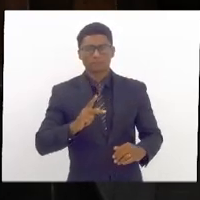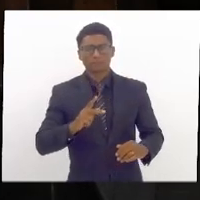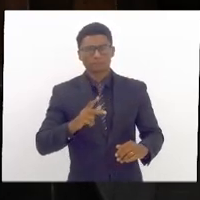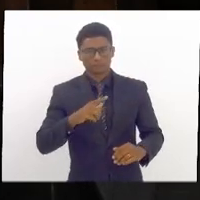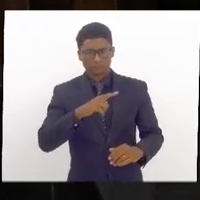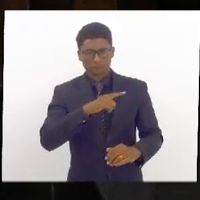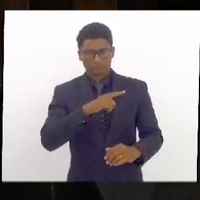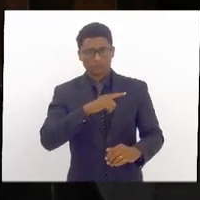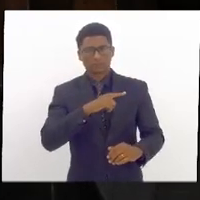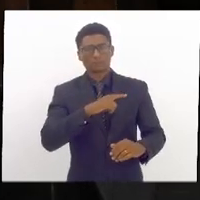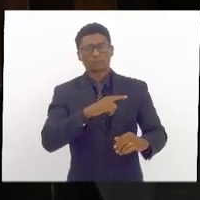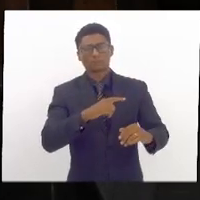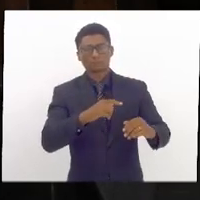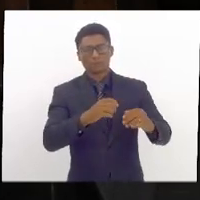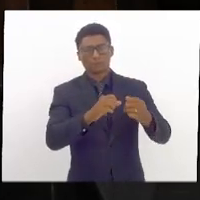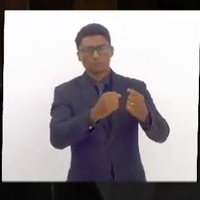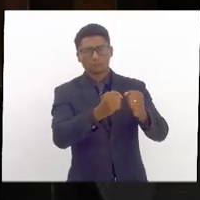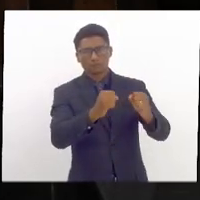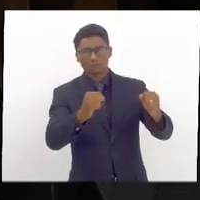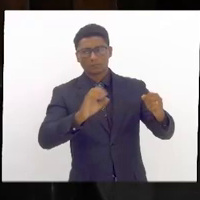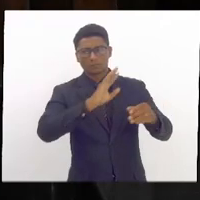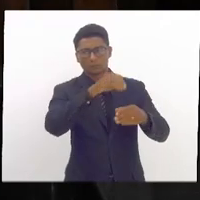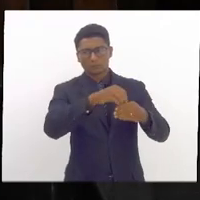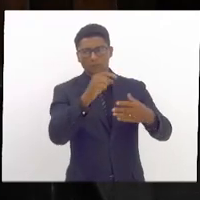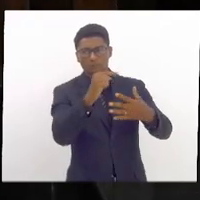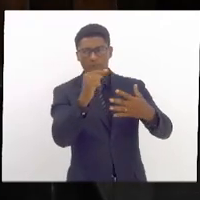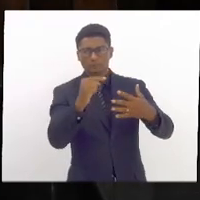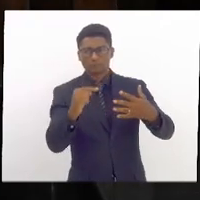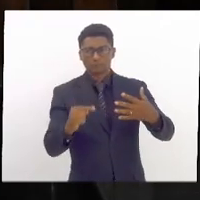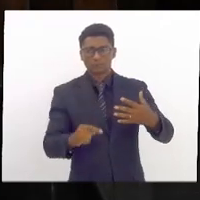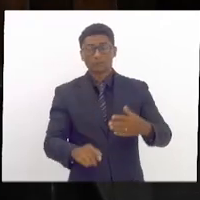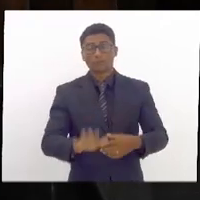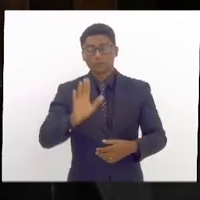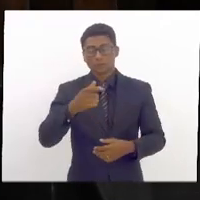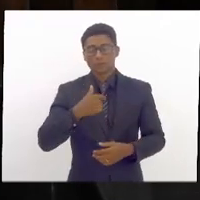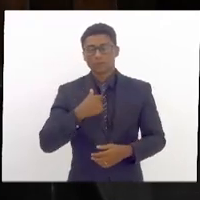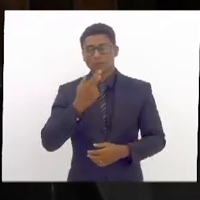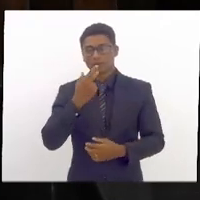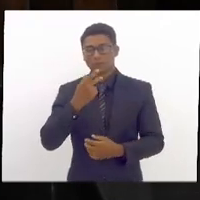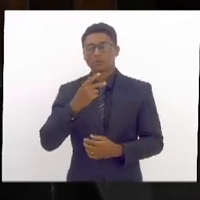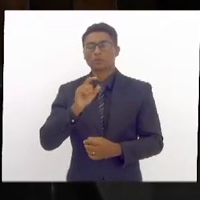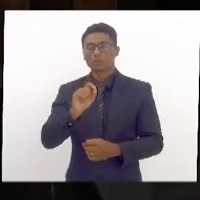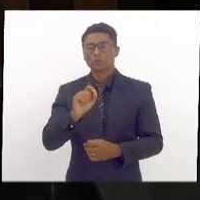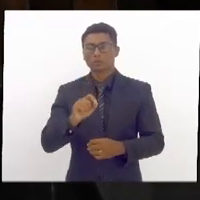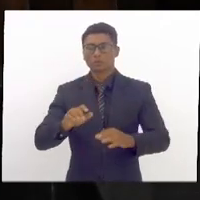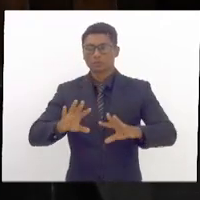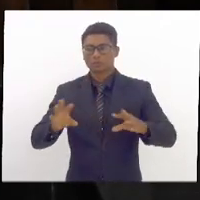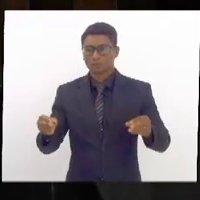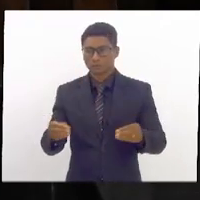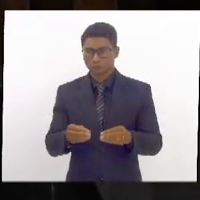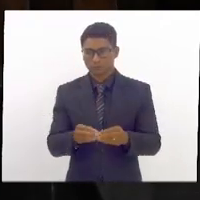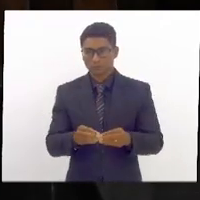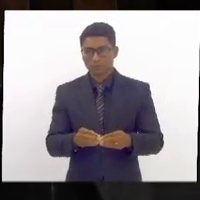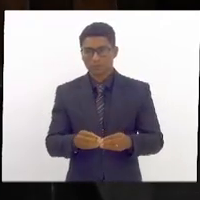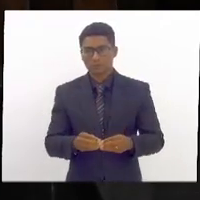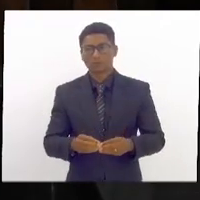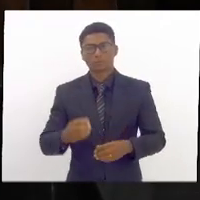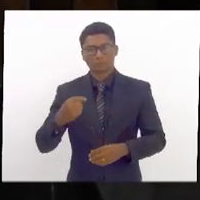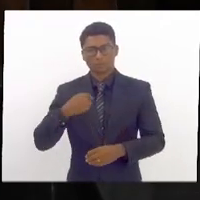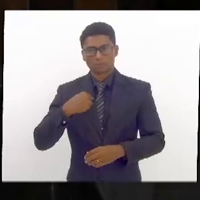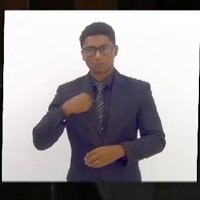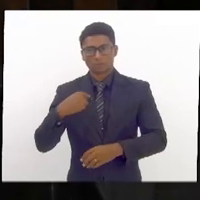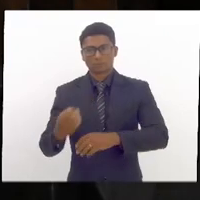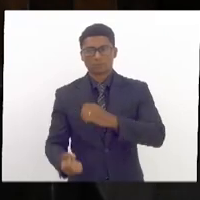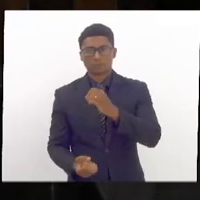uma delimitação por lei. E faço aqui a minha menção de forma objetiva. Não obstante ao fato de ser autor de uma matéria que não